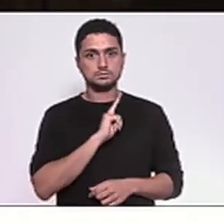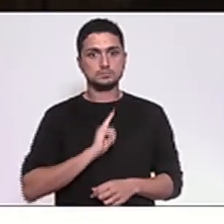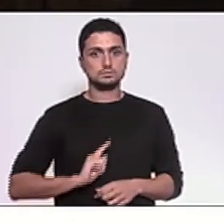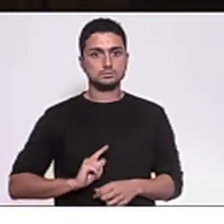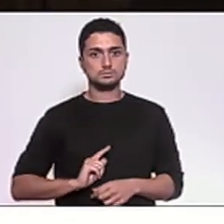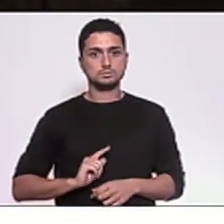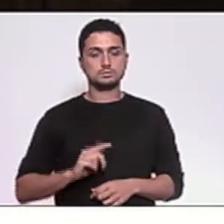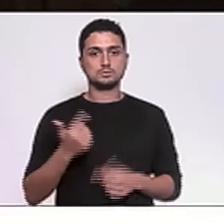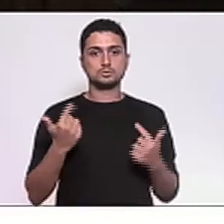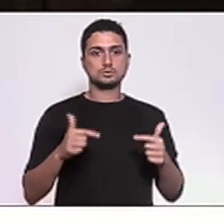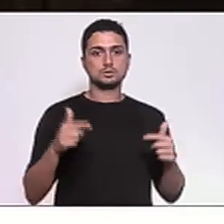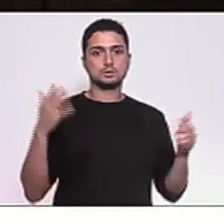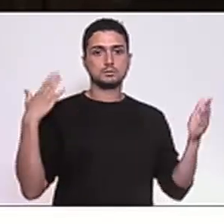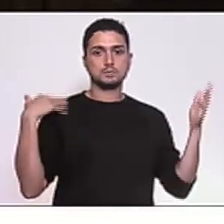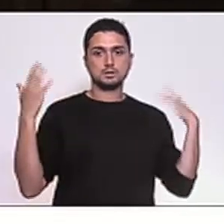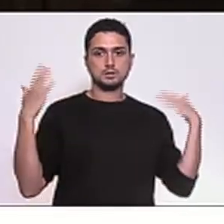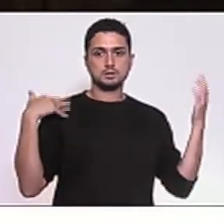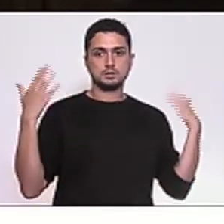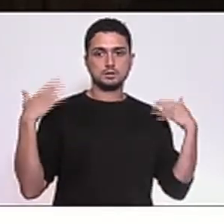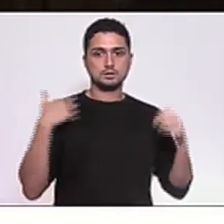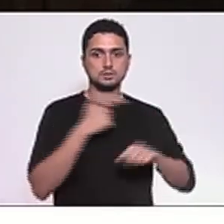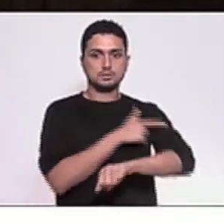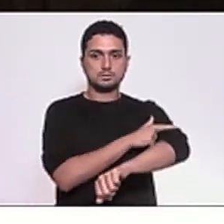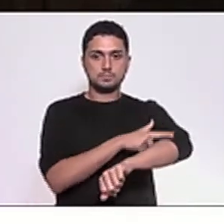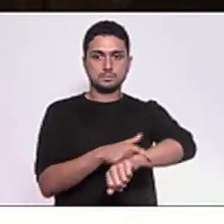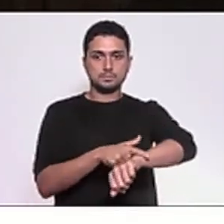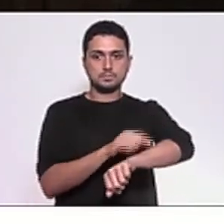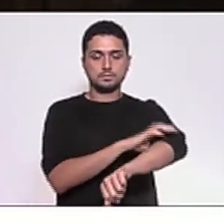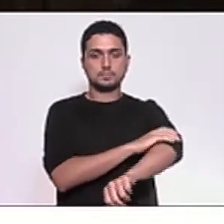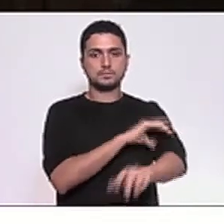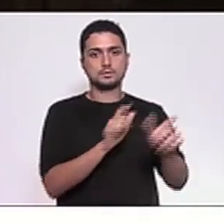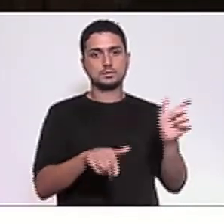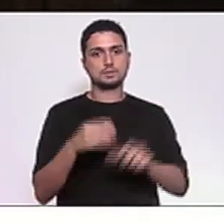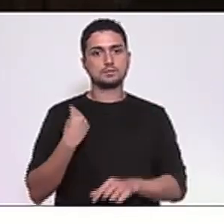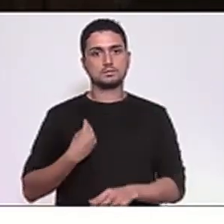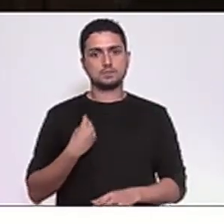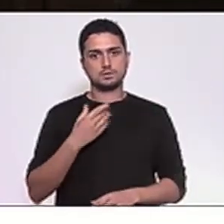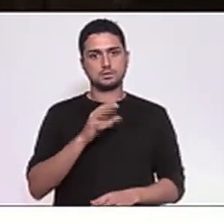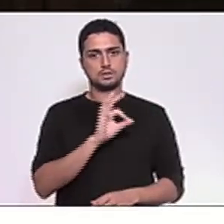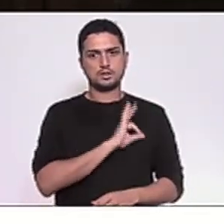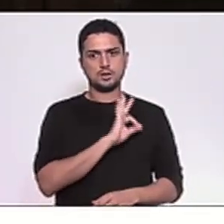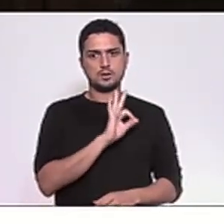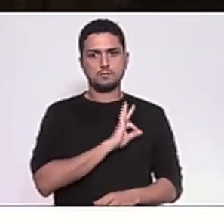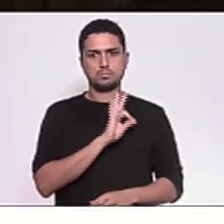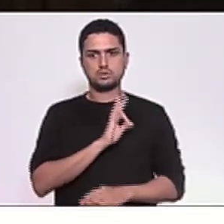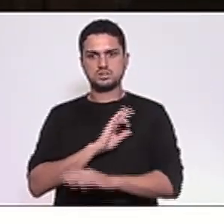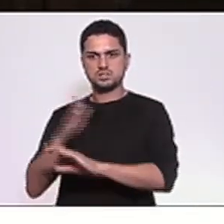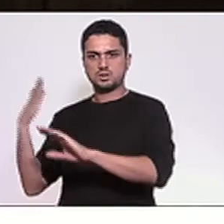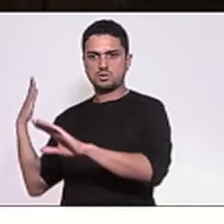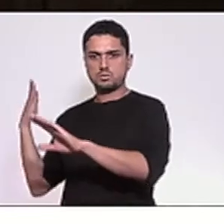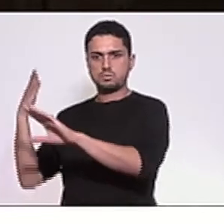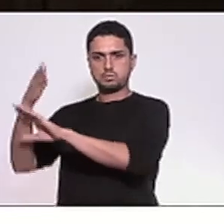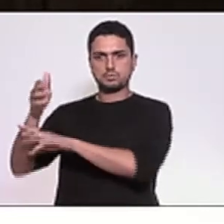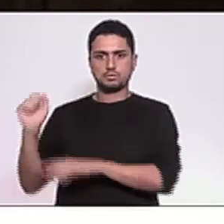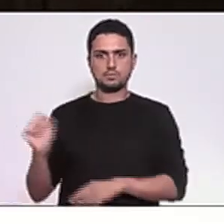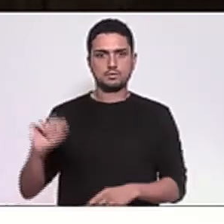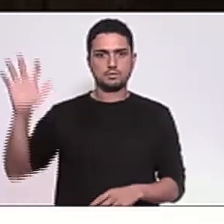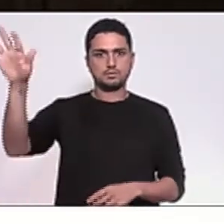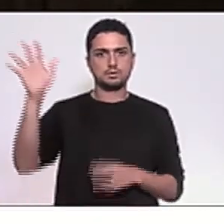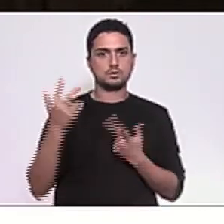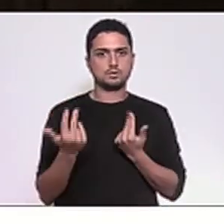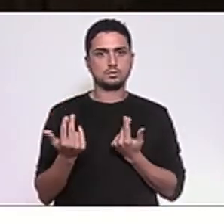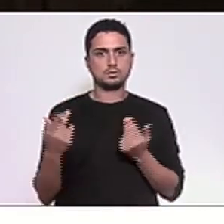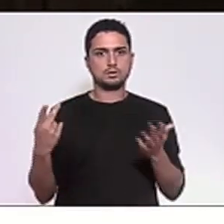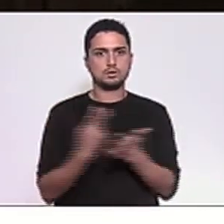não militariza no cotidiano de operações policiais extremamente violentas, como foi a